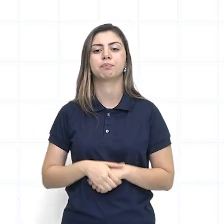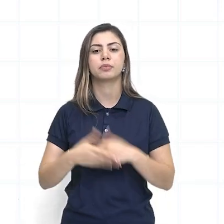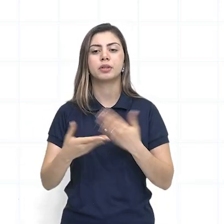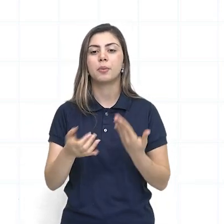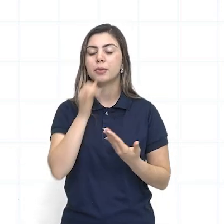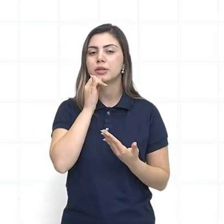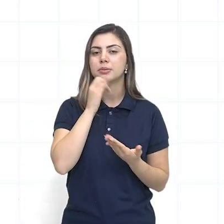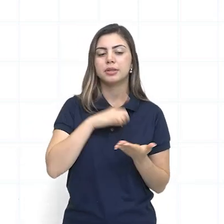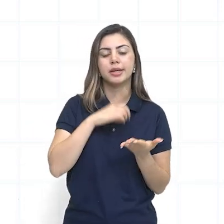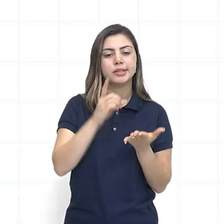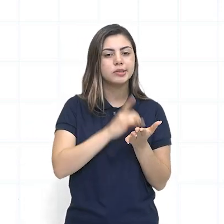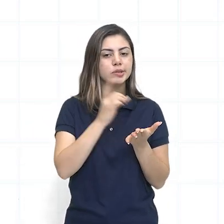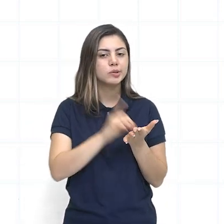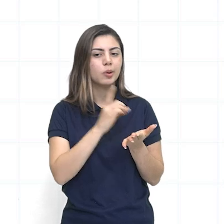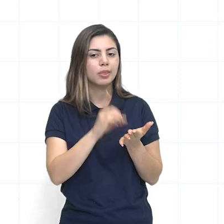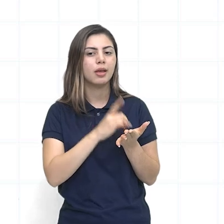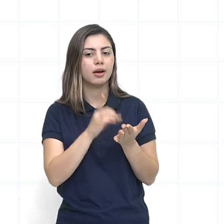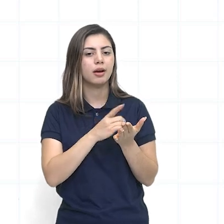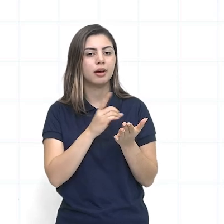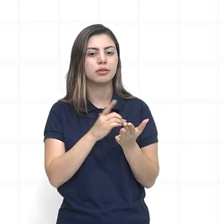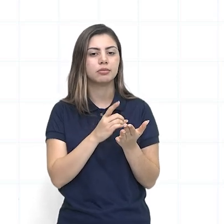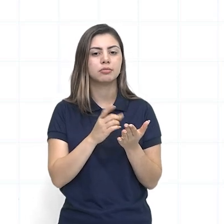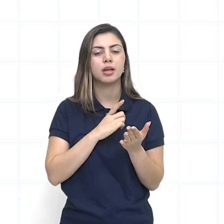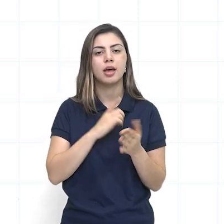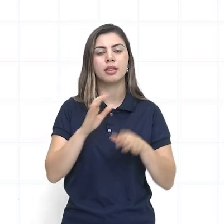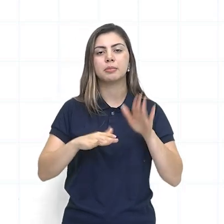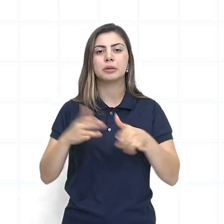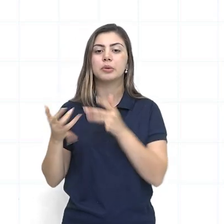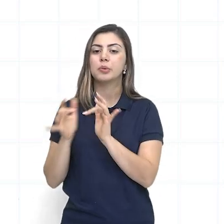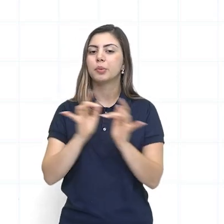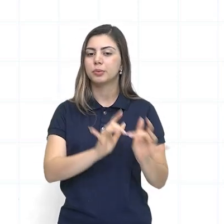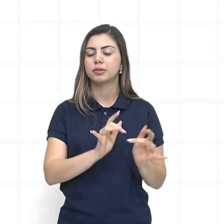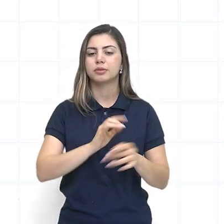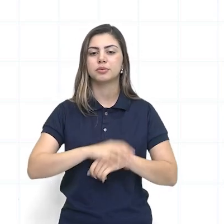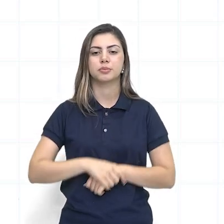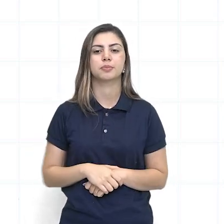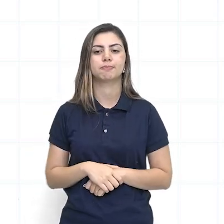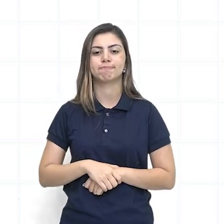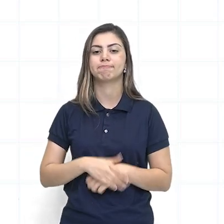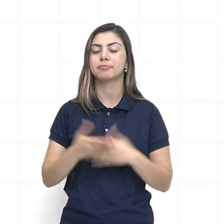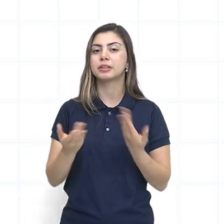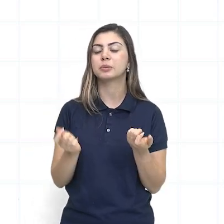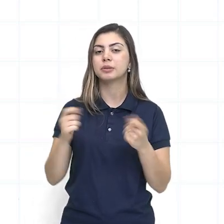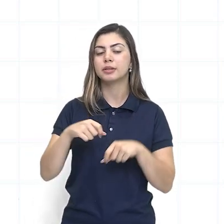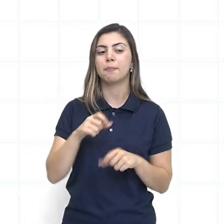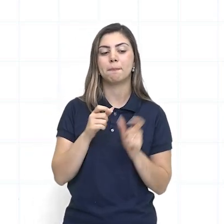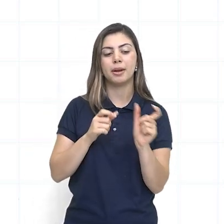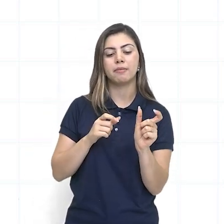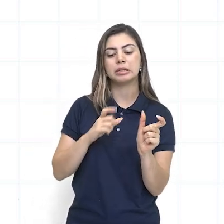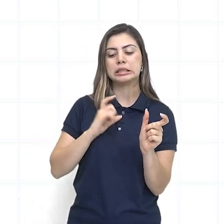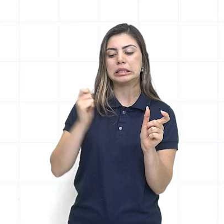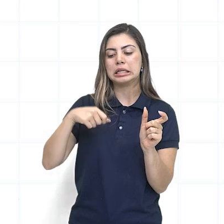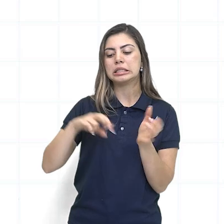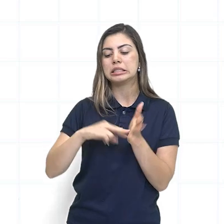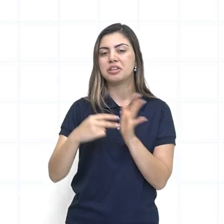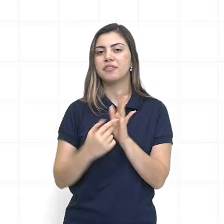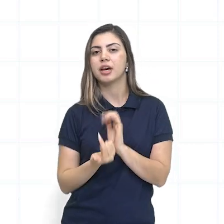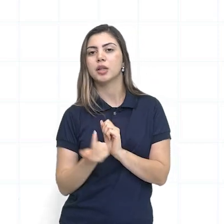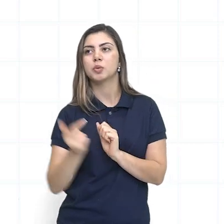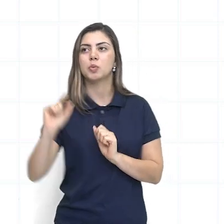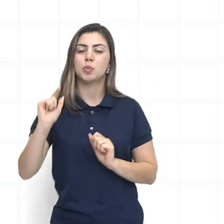encontramos nos dicionários empregadas em determinados contextos. Elas ganham sentidos